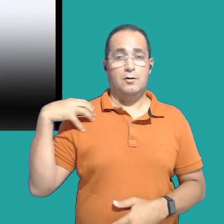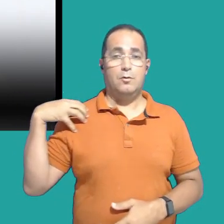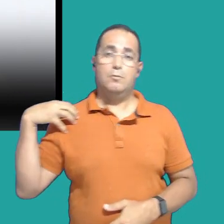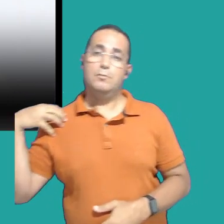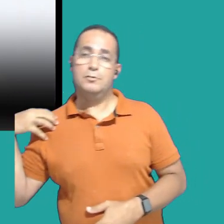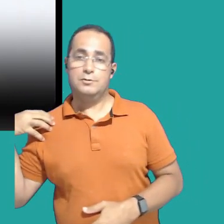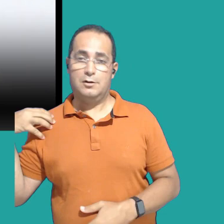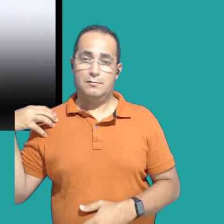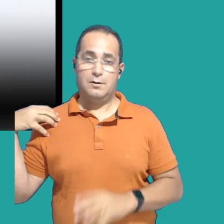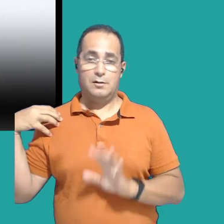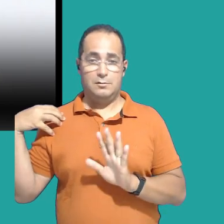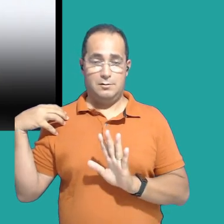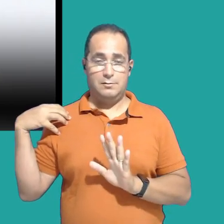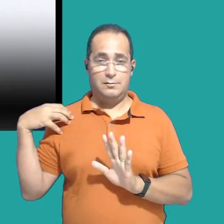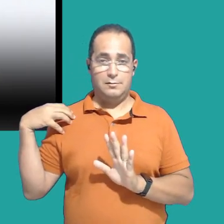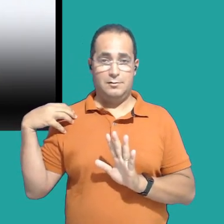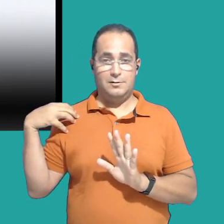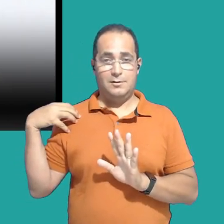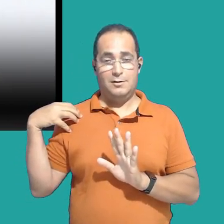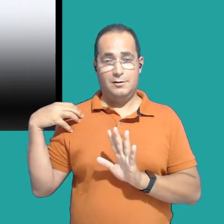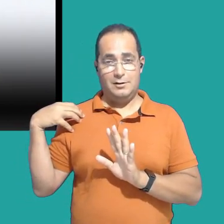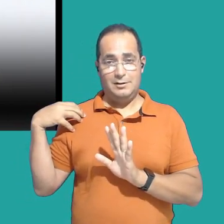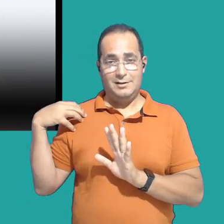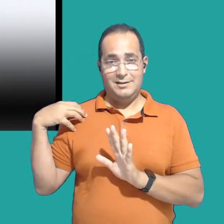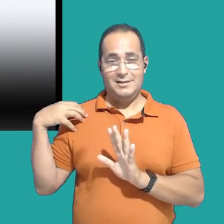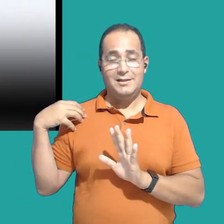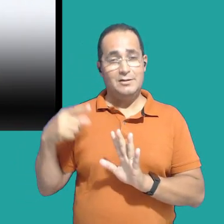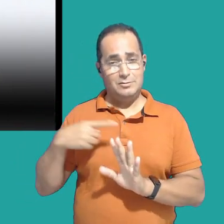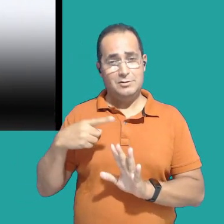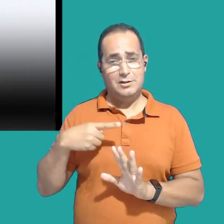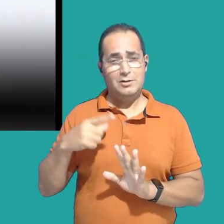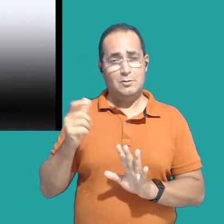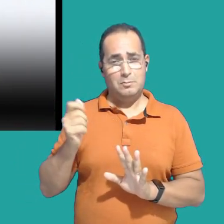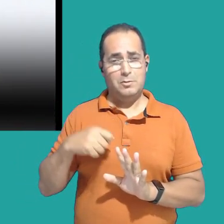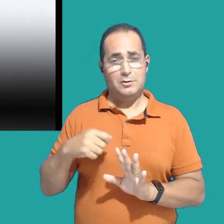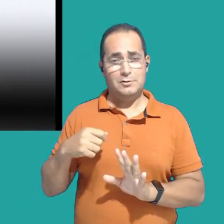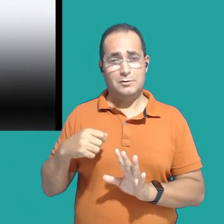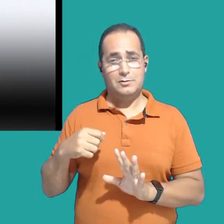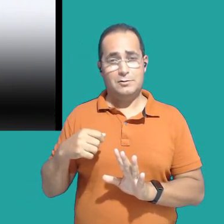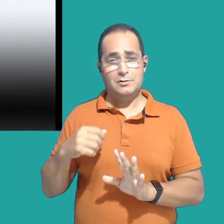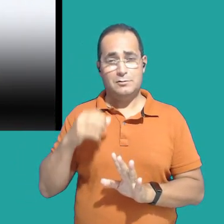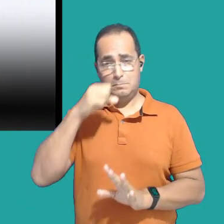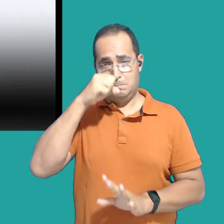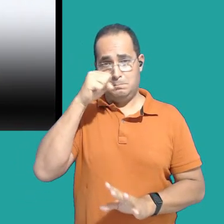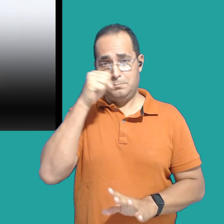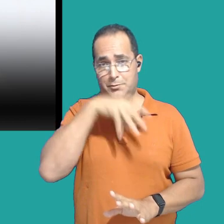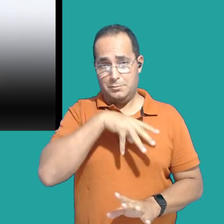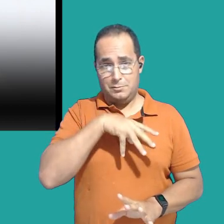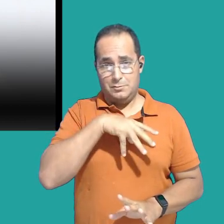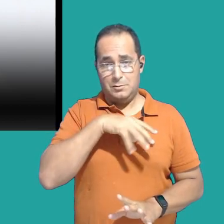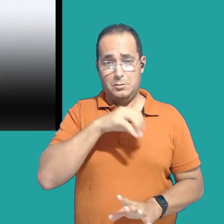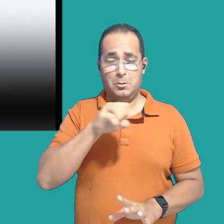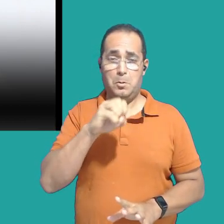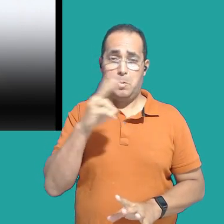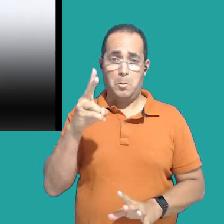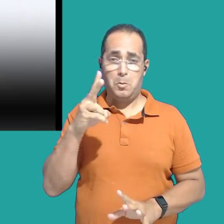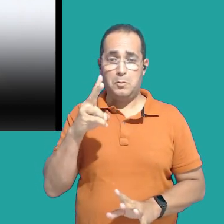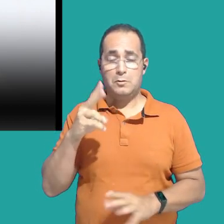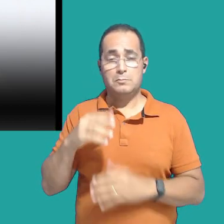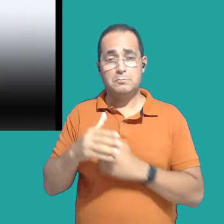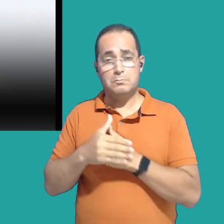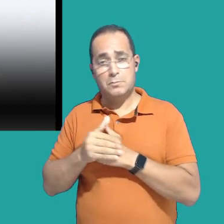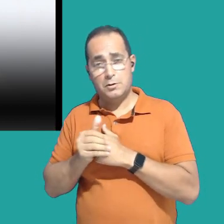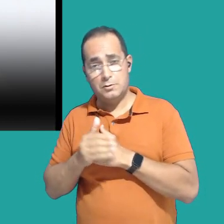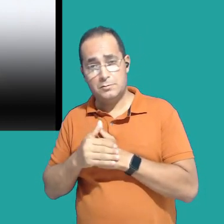eu puxava e tal. Então eu eu tenho essa opção de ser uma pessoa rude ou de ser uma